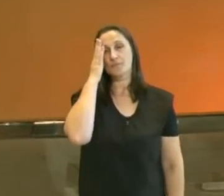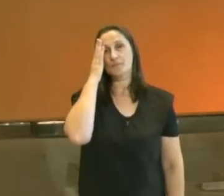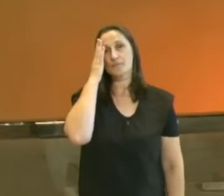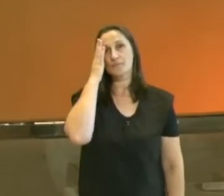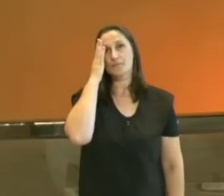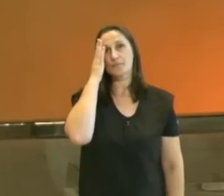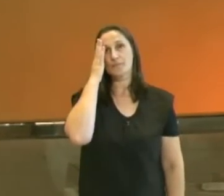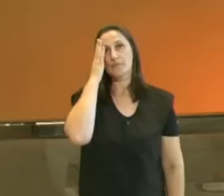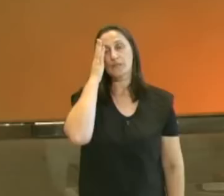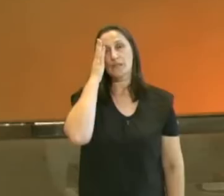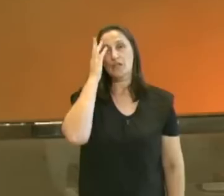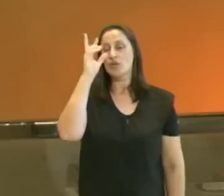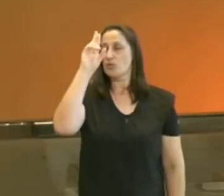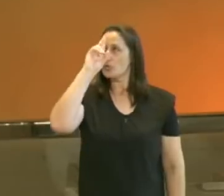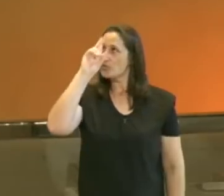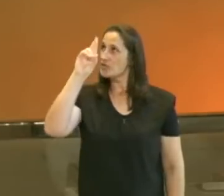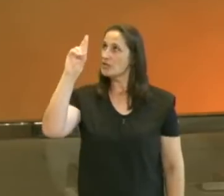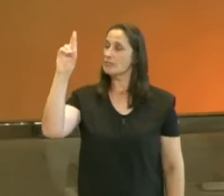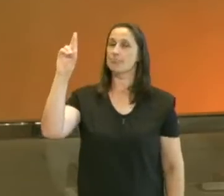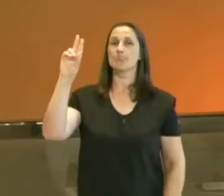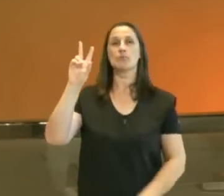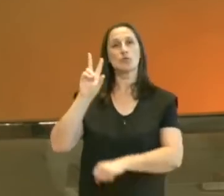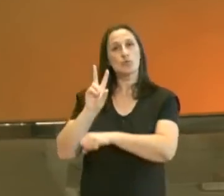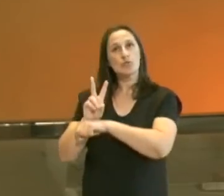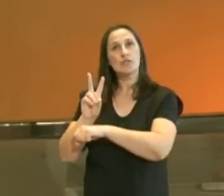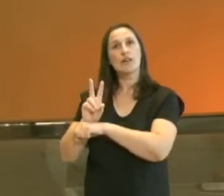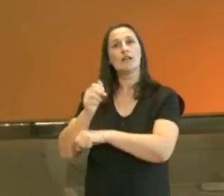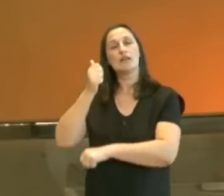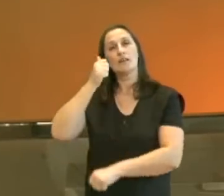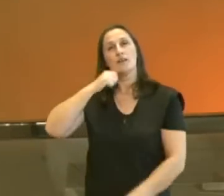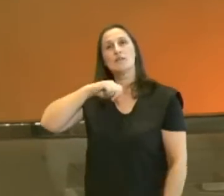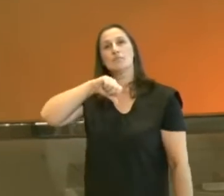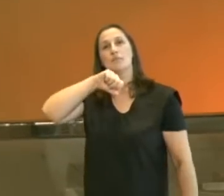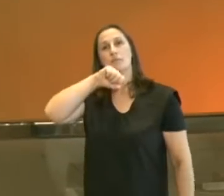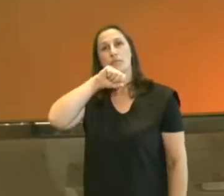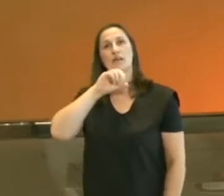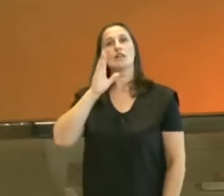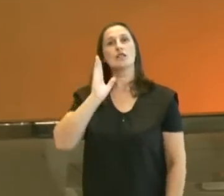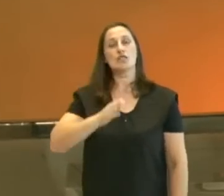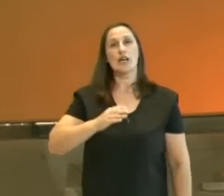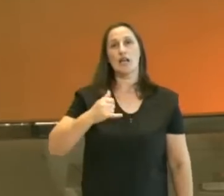até hoje o Senhor tem cuidado da minha mãe. Ela fez 80 anos,